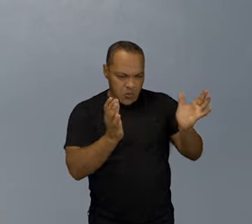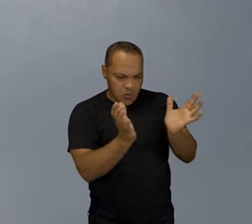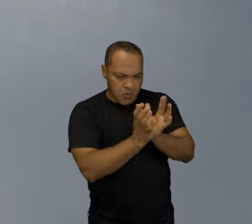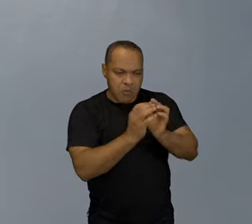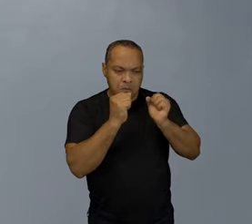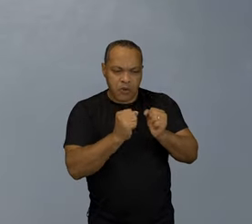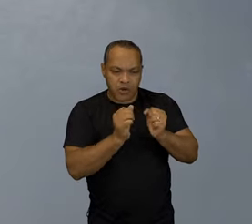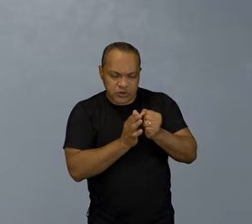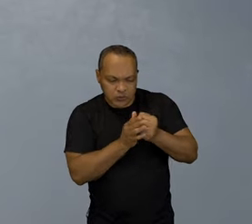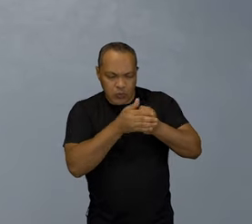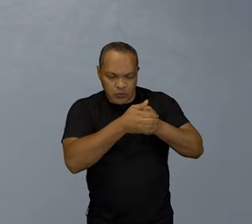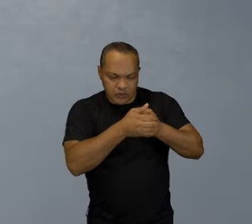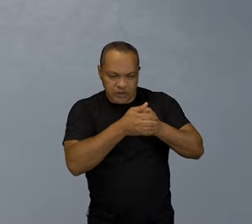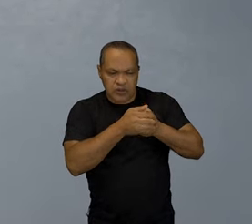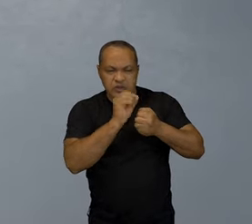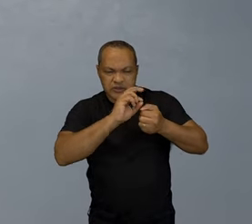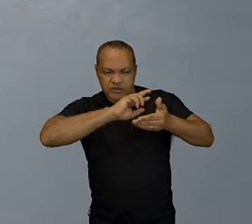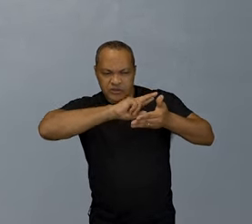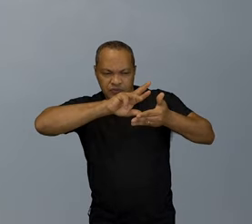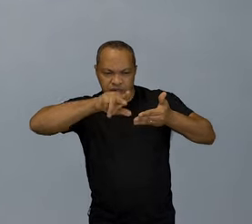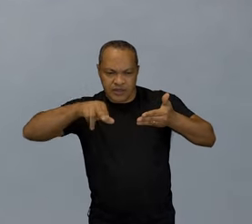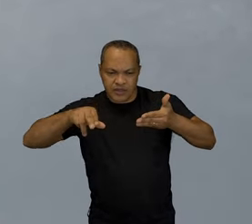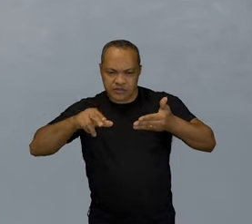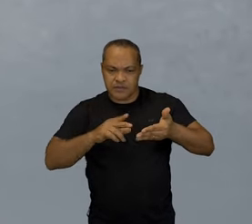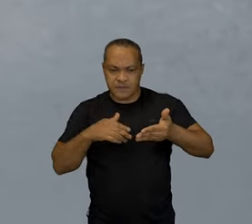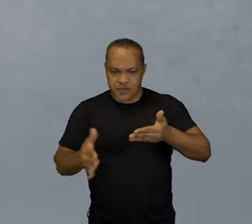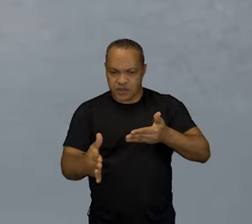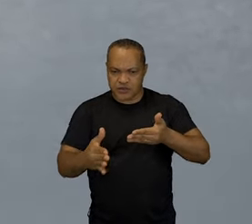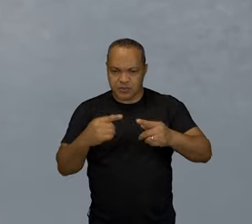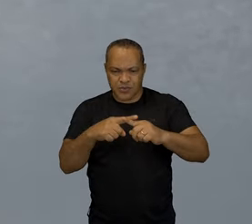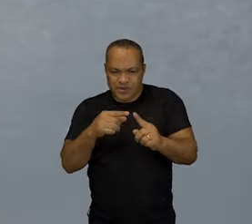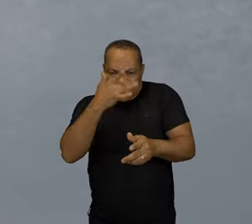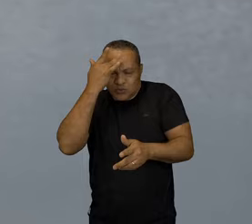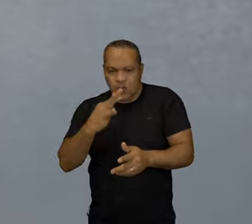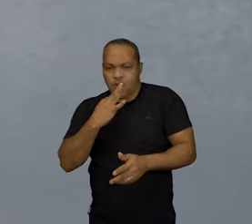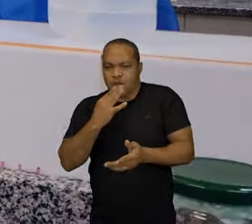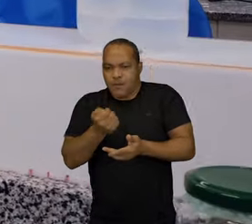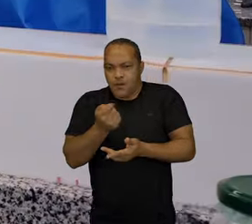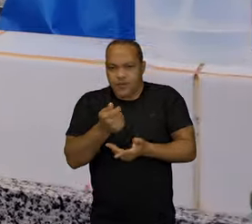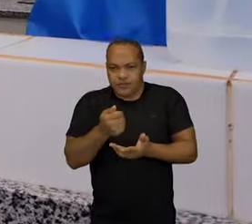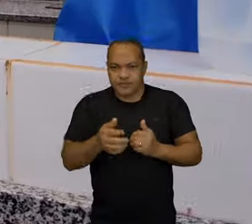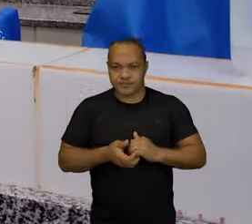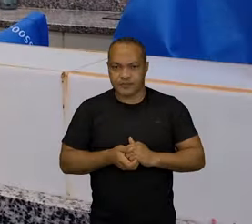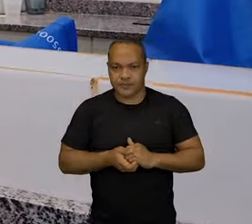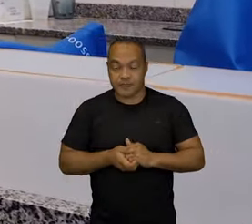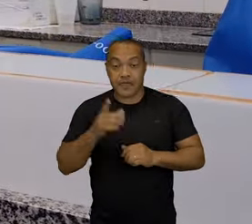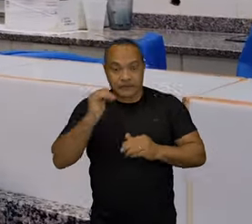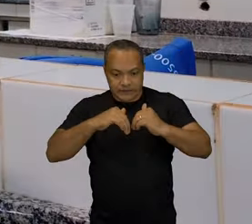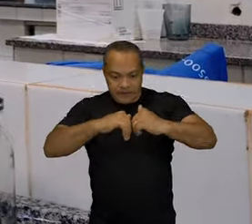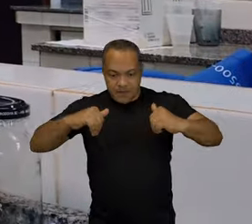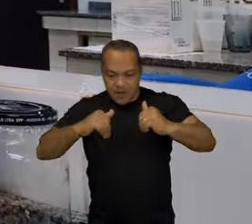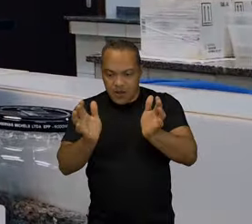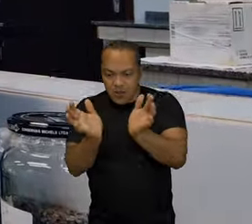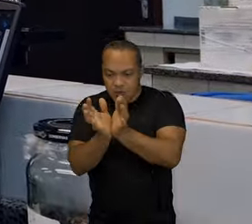pode ocultar uma diversidade de espécies ainda pouco conhecida. Após a